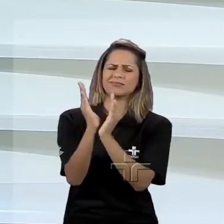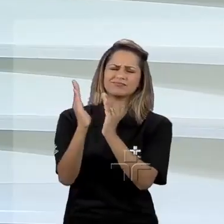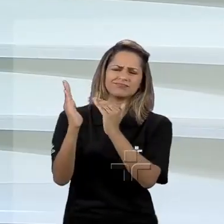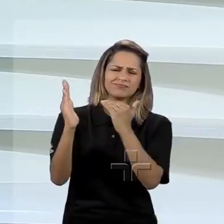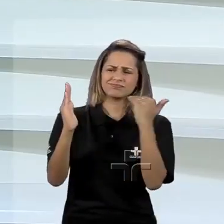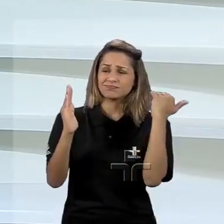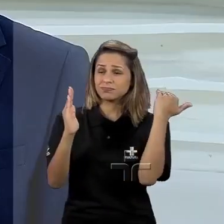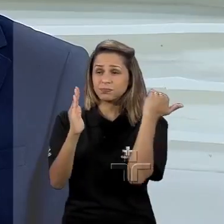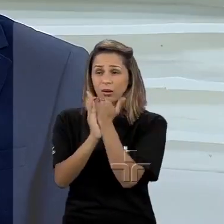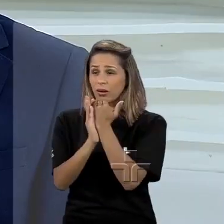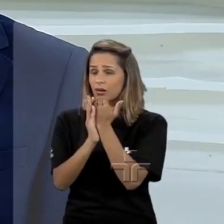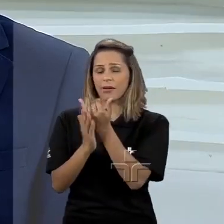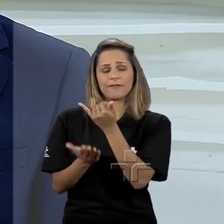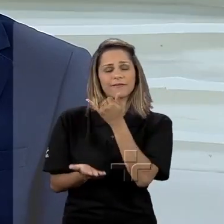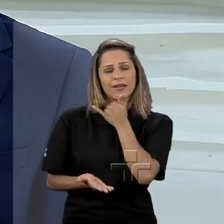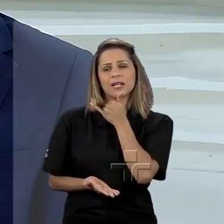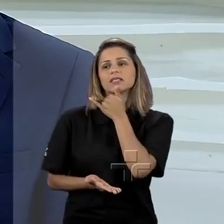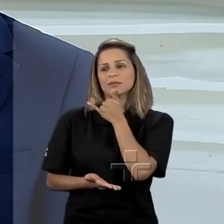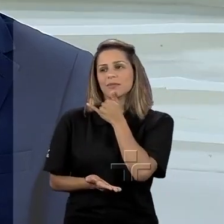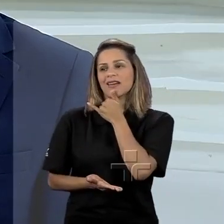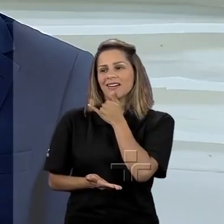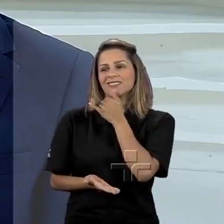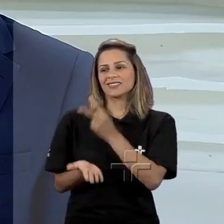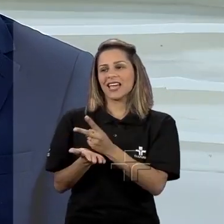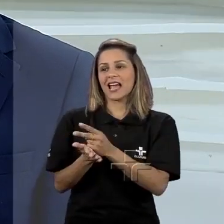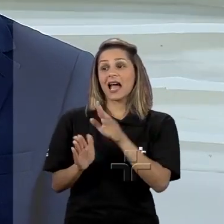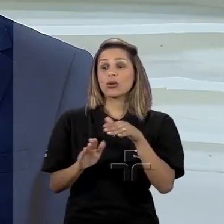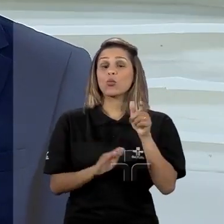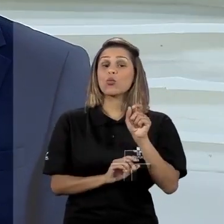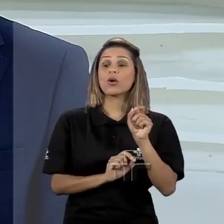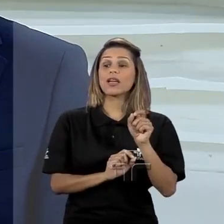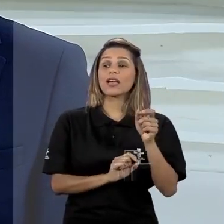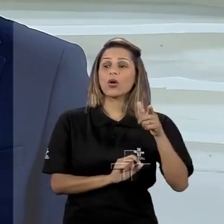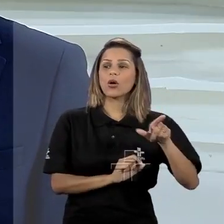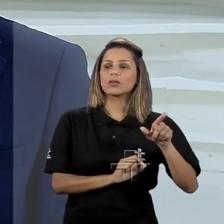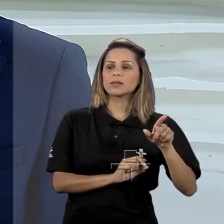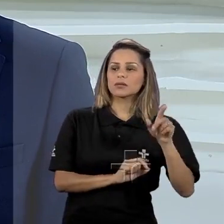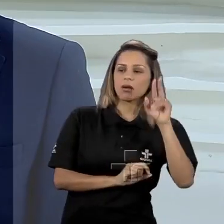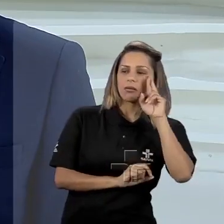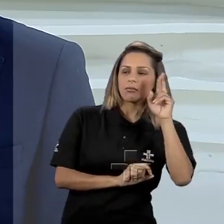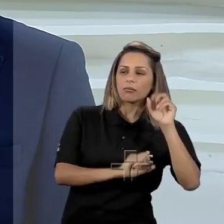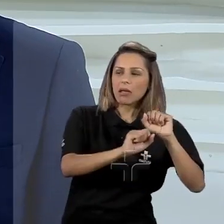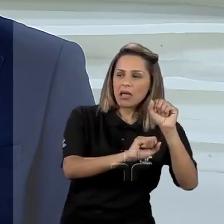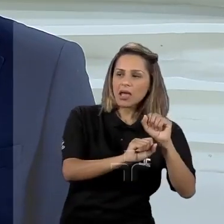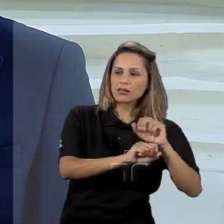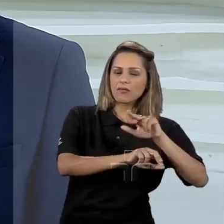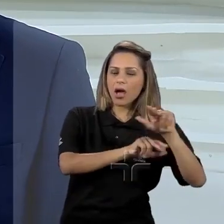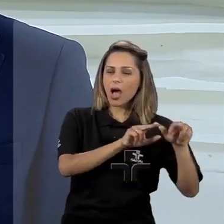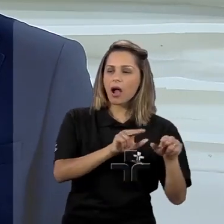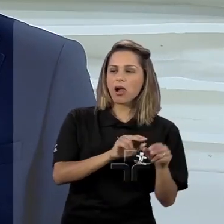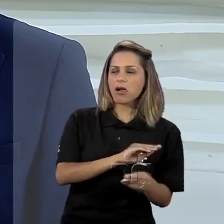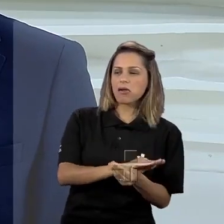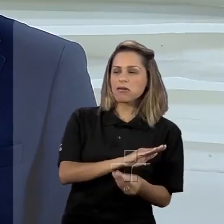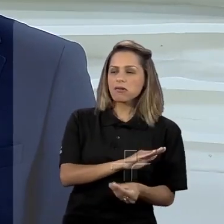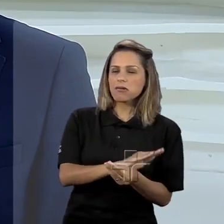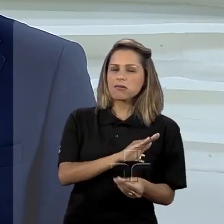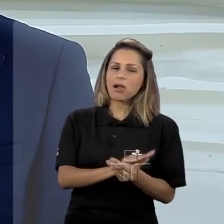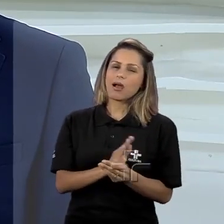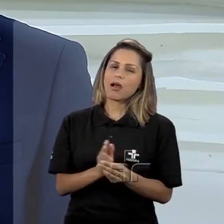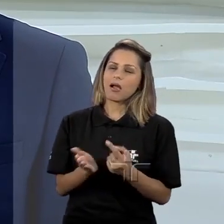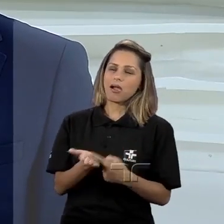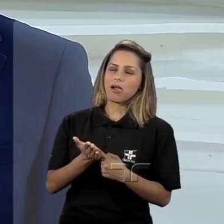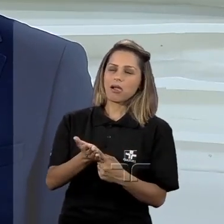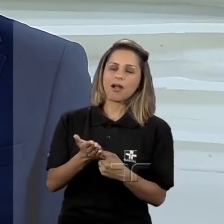burocracia, infelizmente, tem sempre alguém para oferecer facilidade. Infelizmente, tem sempre alguém comprando facilidade. Nós temos que